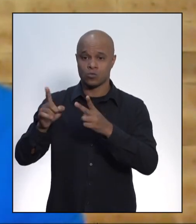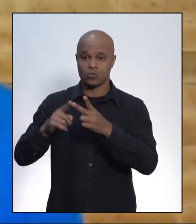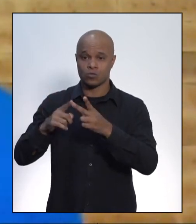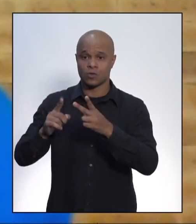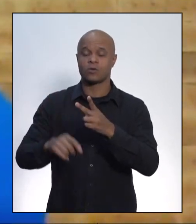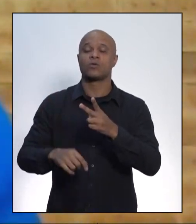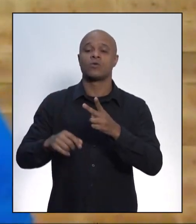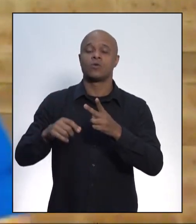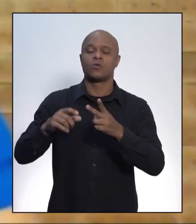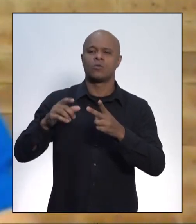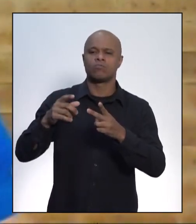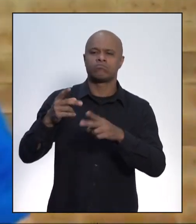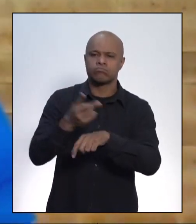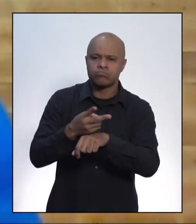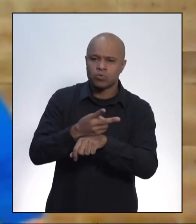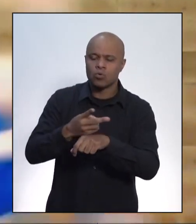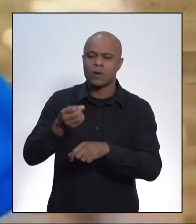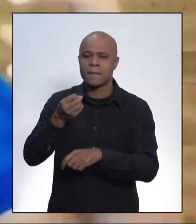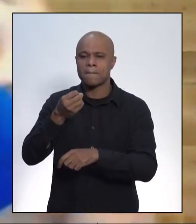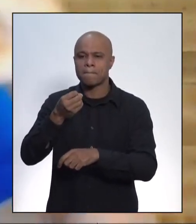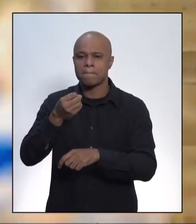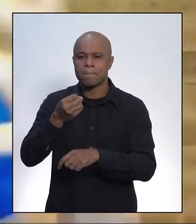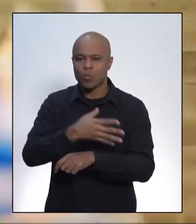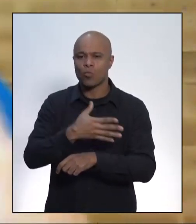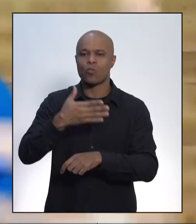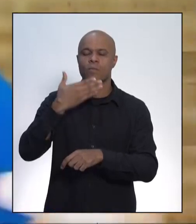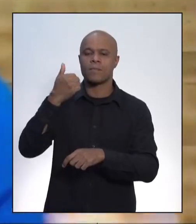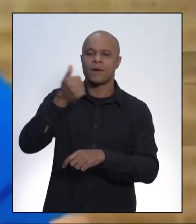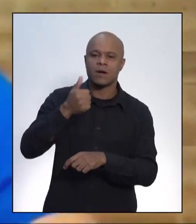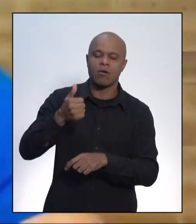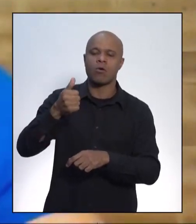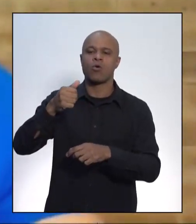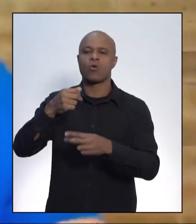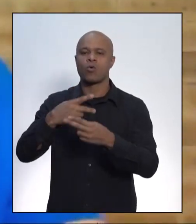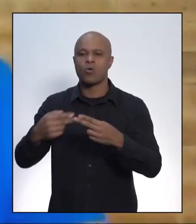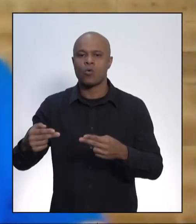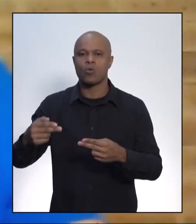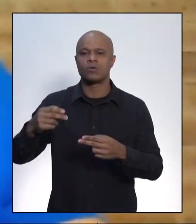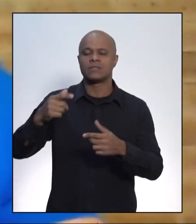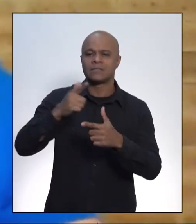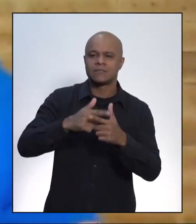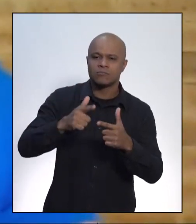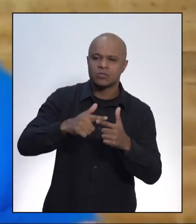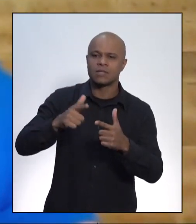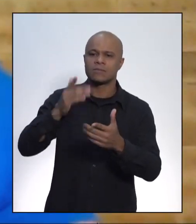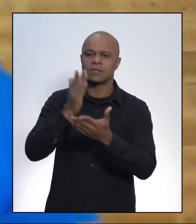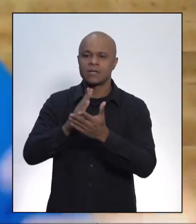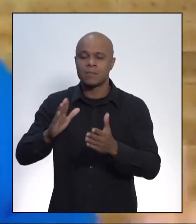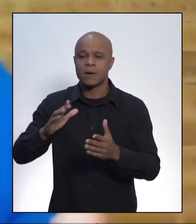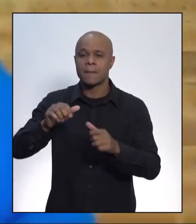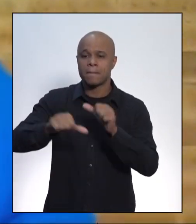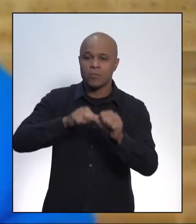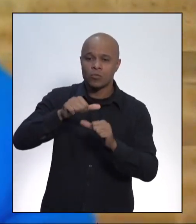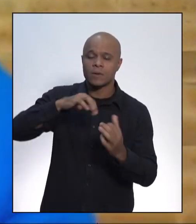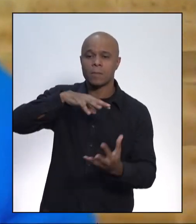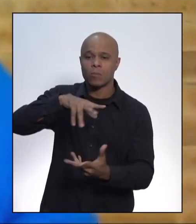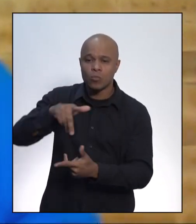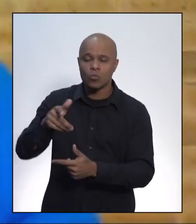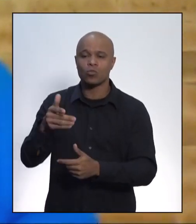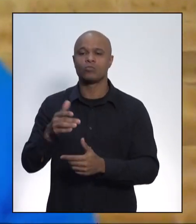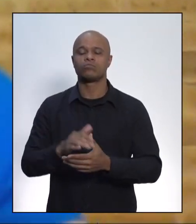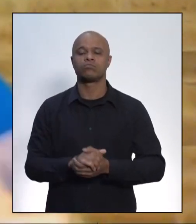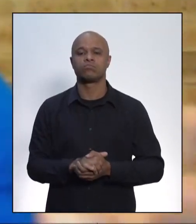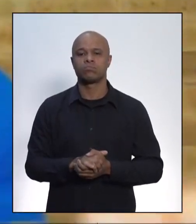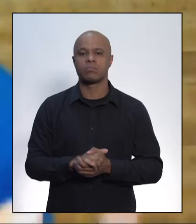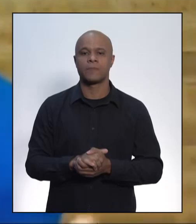ele busca idealizar algo, né, que para ele realizar algo que para ele deveria ser diferente e poderia mudar no mundo e ser ainda melhor. Né?